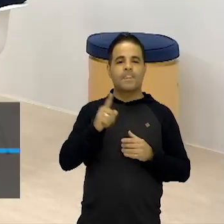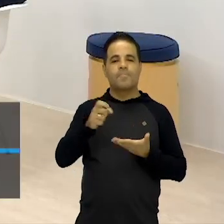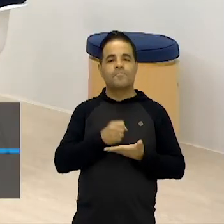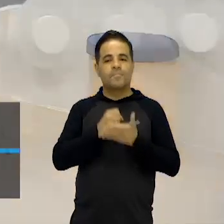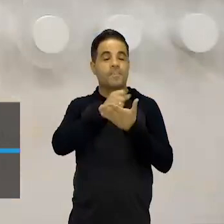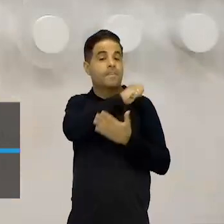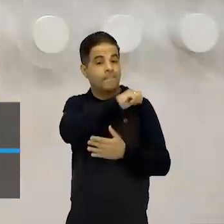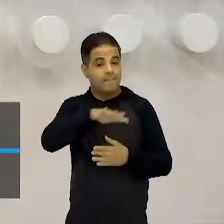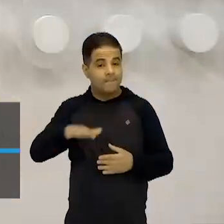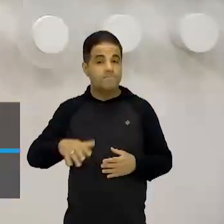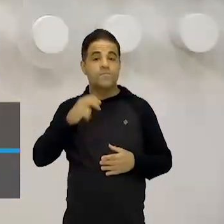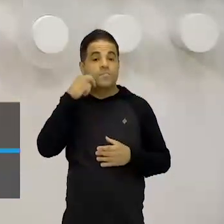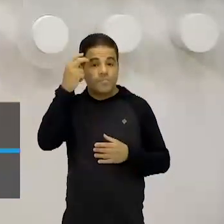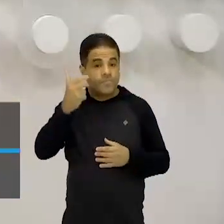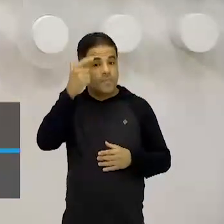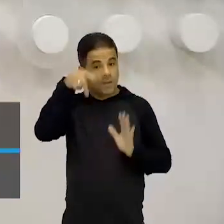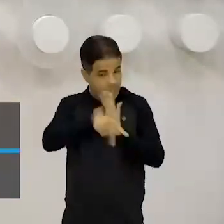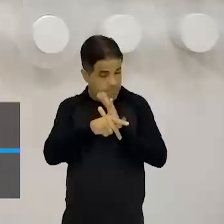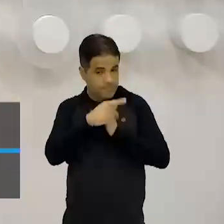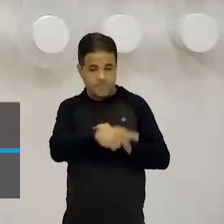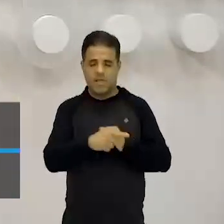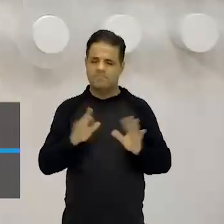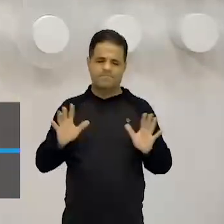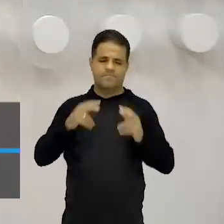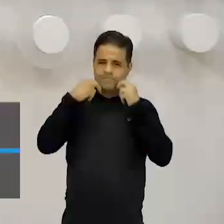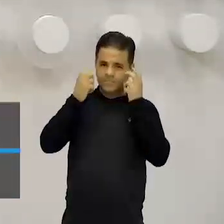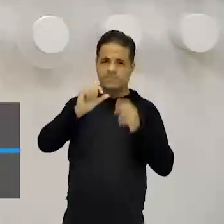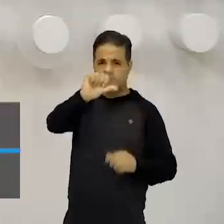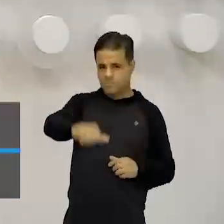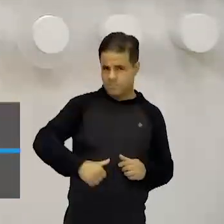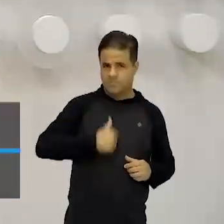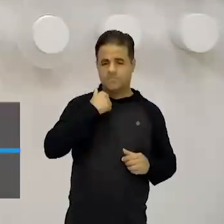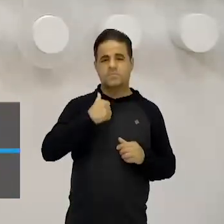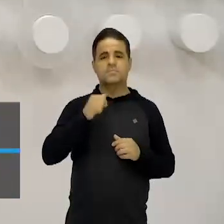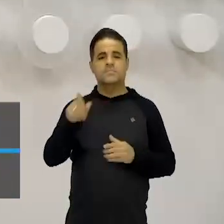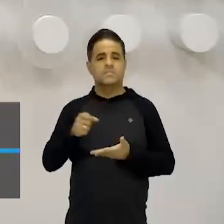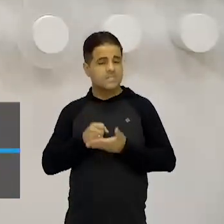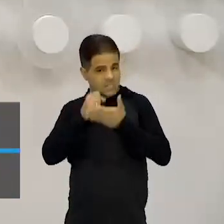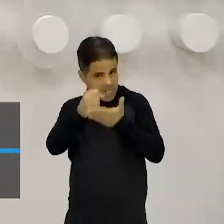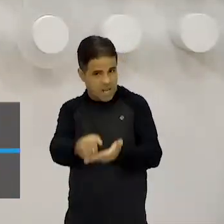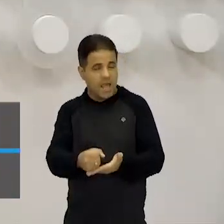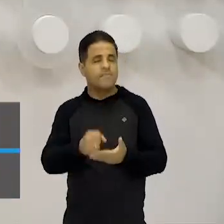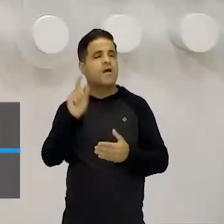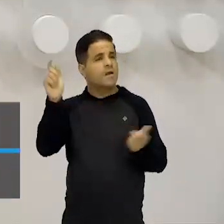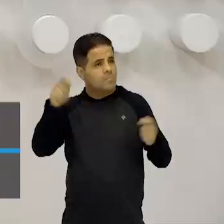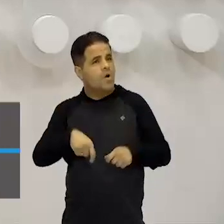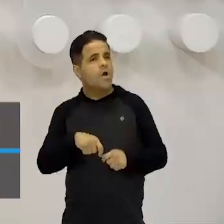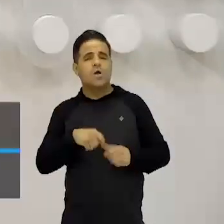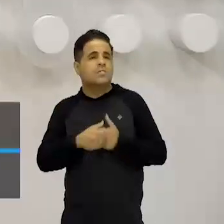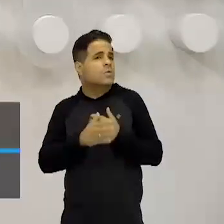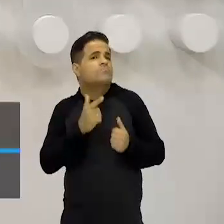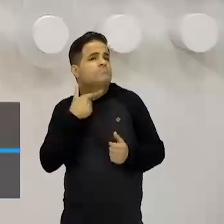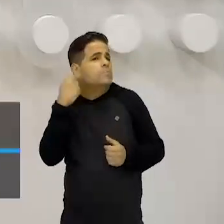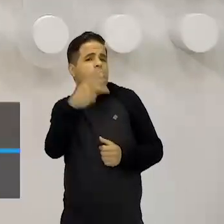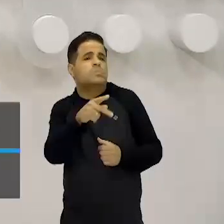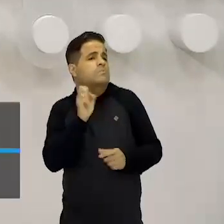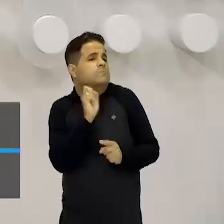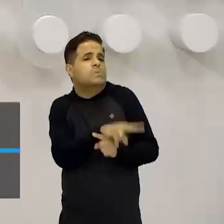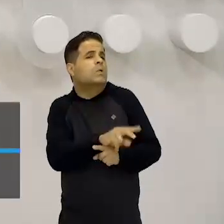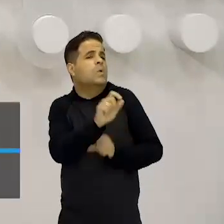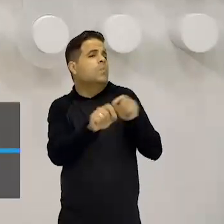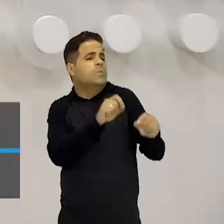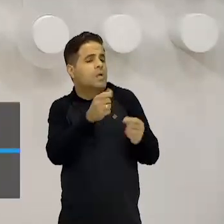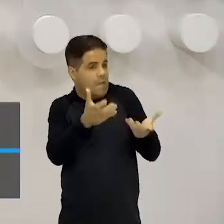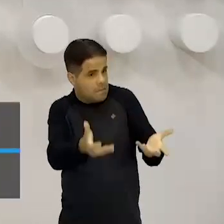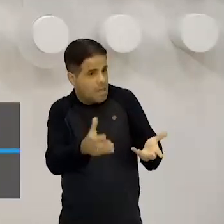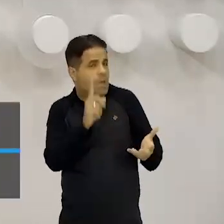levar o aluno para ele não ter vergonha dele mesmo. Então, da autoestima, da autoestima. Você leva ele que ele pode ser aquilo que ele quer. Então, se